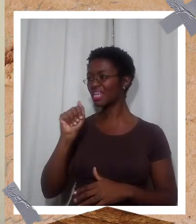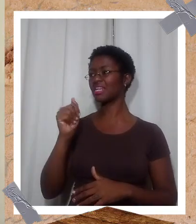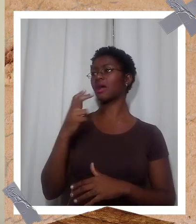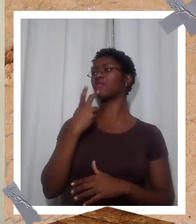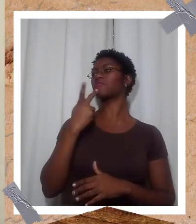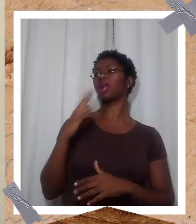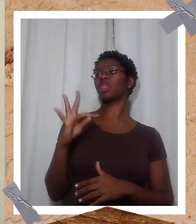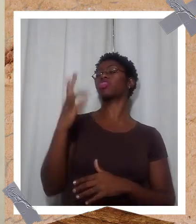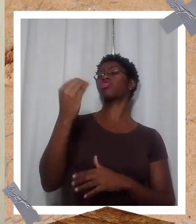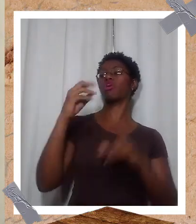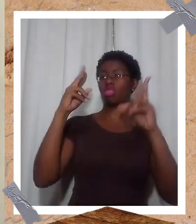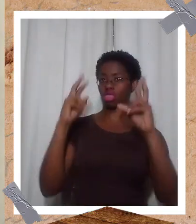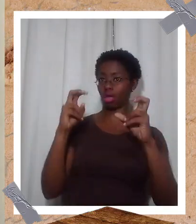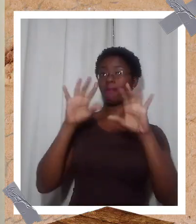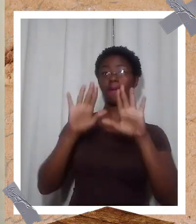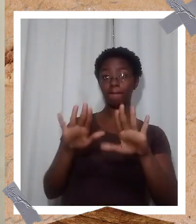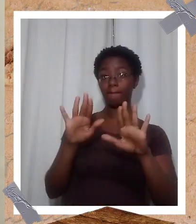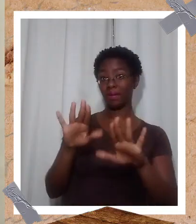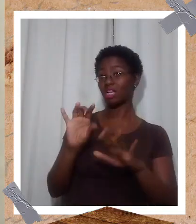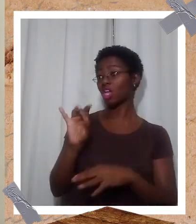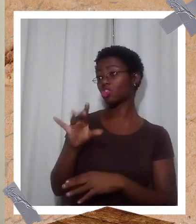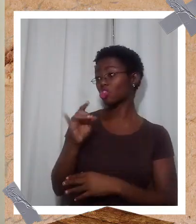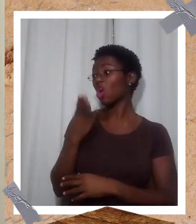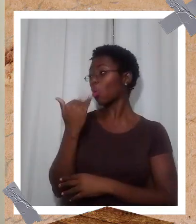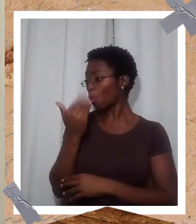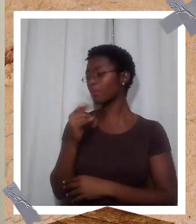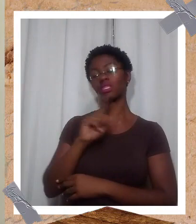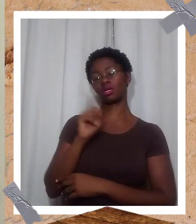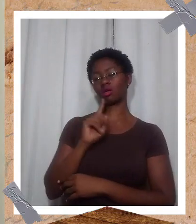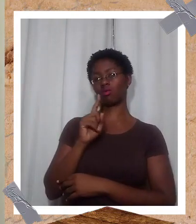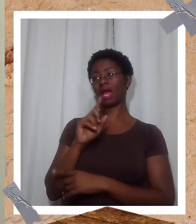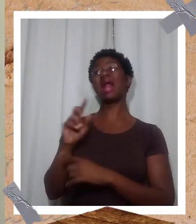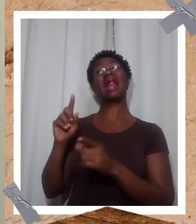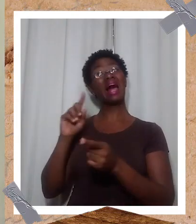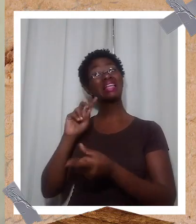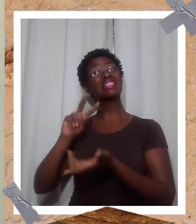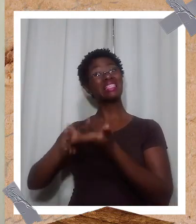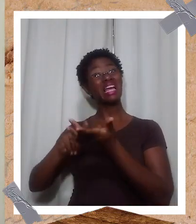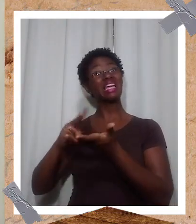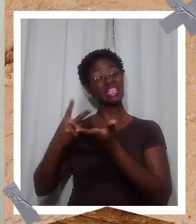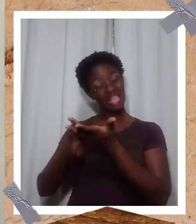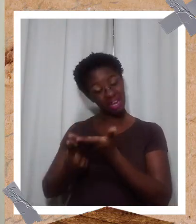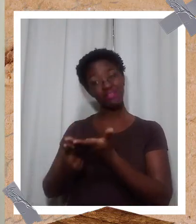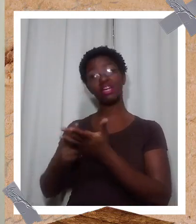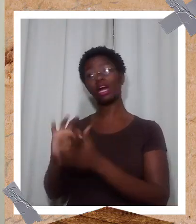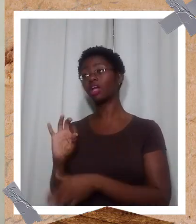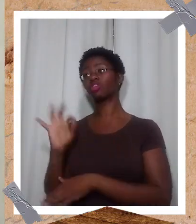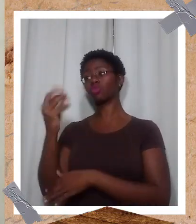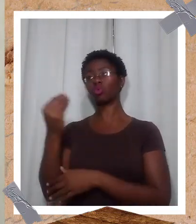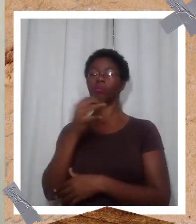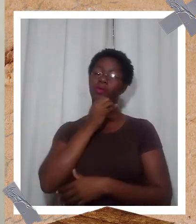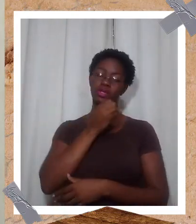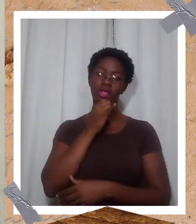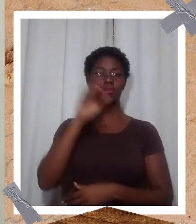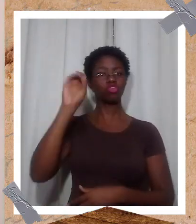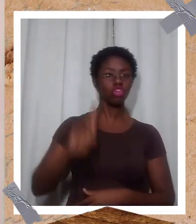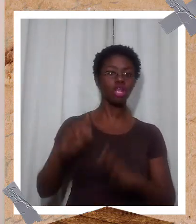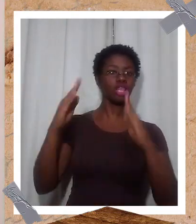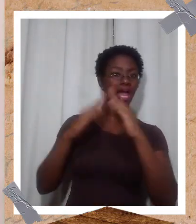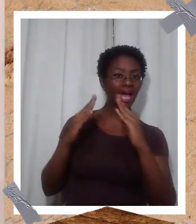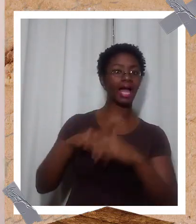comida. Mas ela não está falando todo tempo ali de comida. Ela está falando da fome de ter direito a uma casa, de morar num lugar